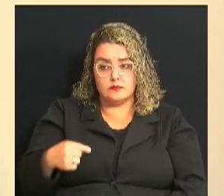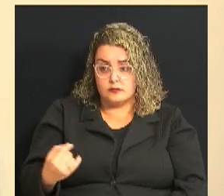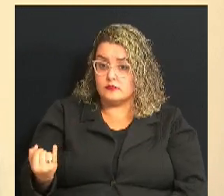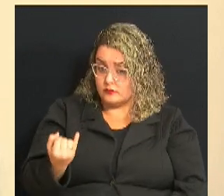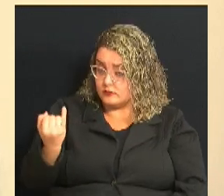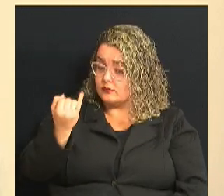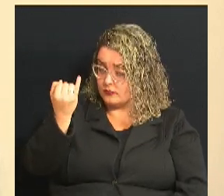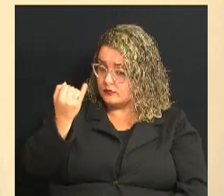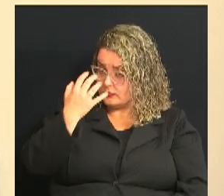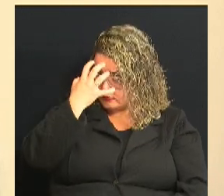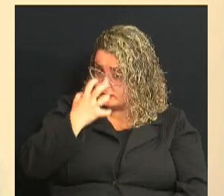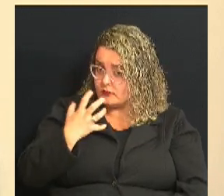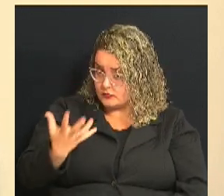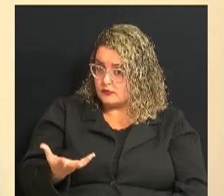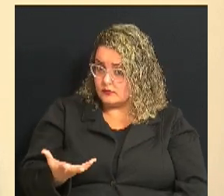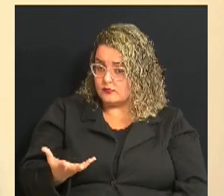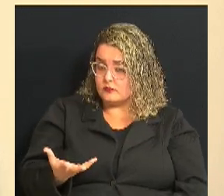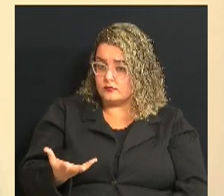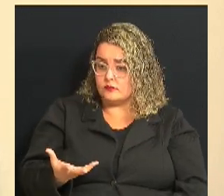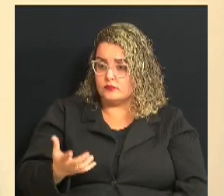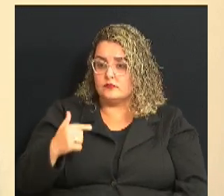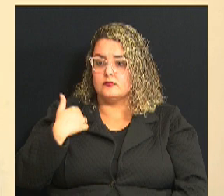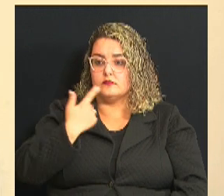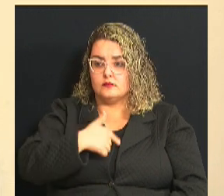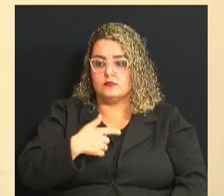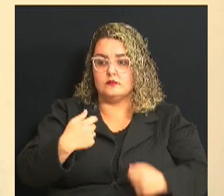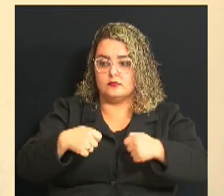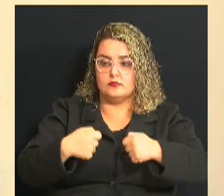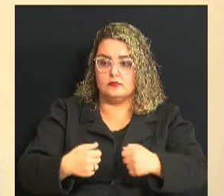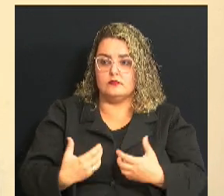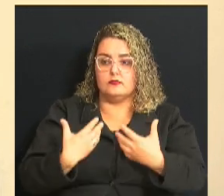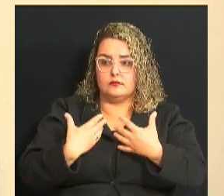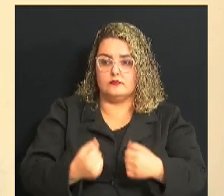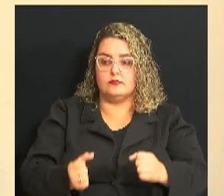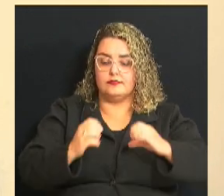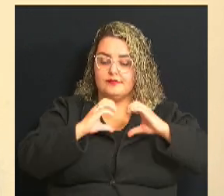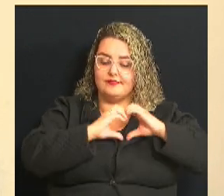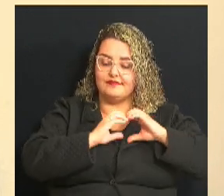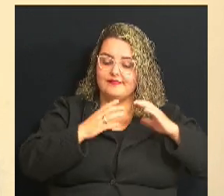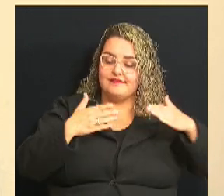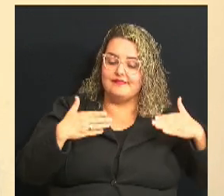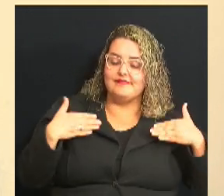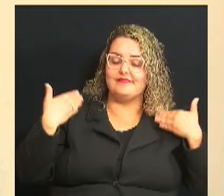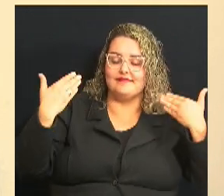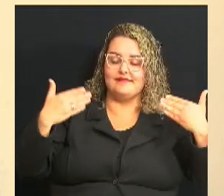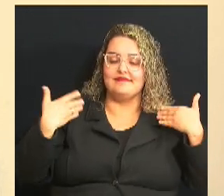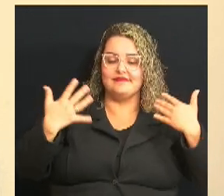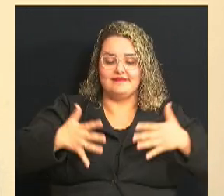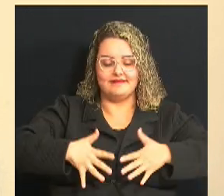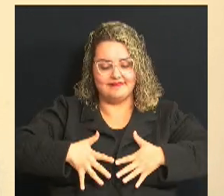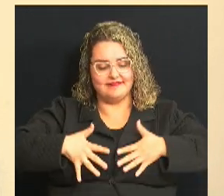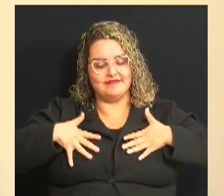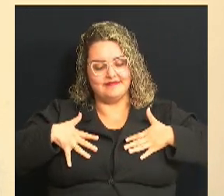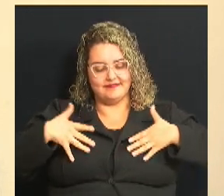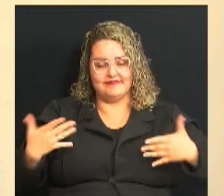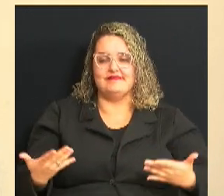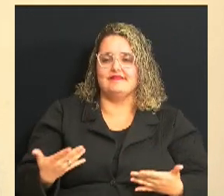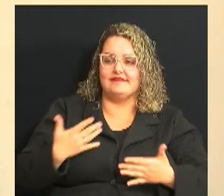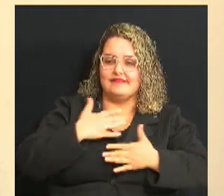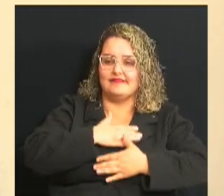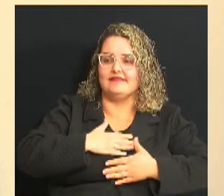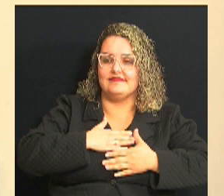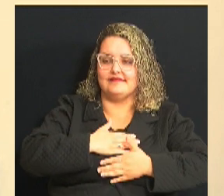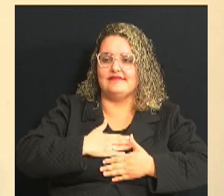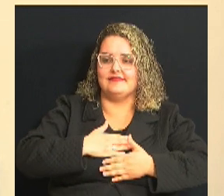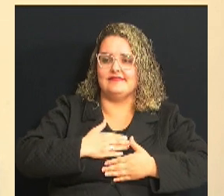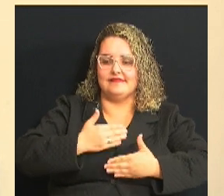importante e séria. E a gente tem que receber isso com muita alegria, com muito orgulho, com muita satisfação. Botar na